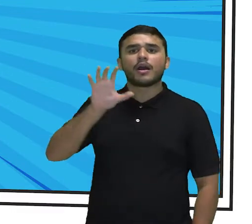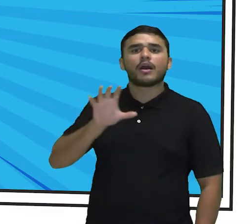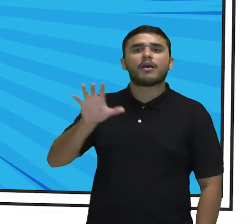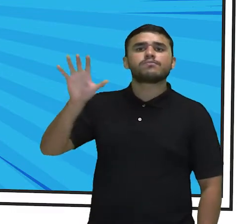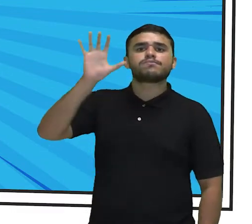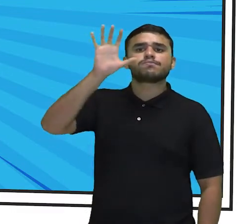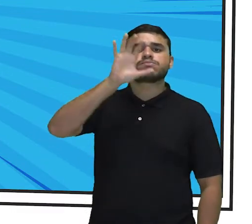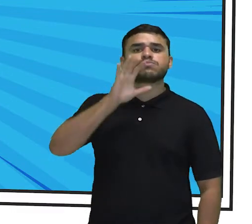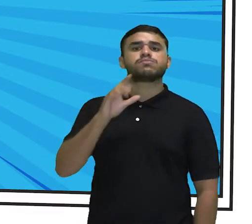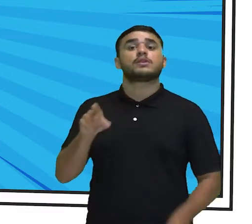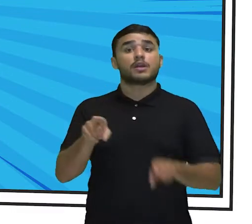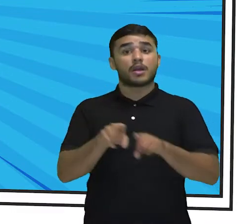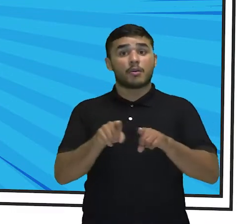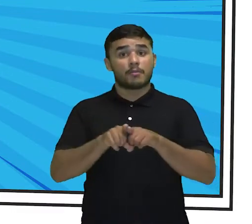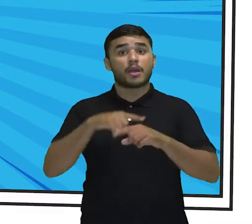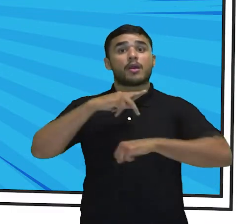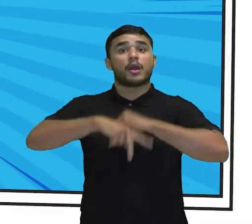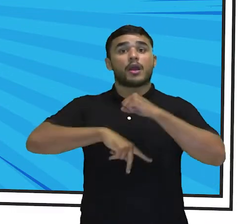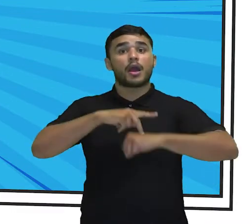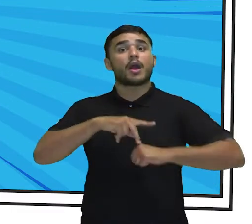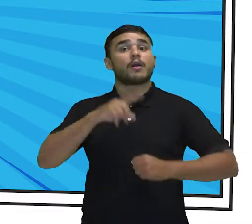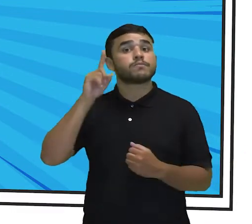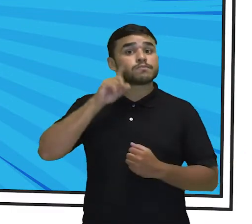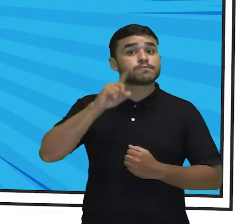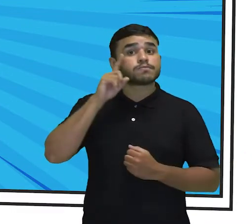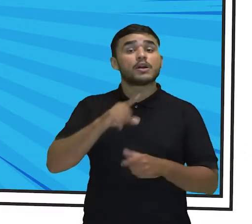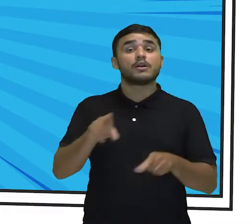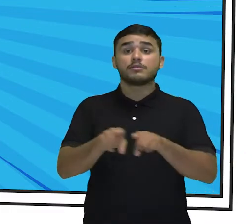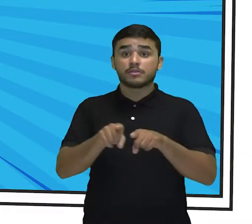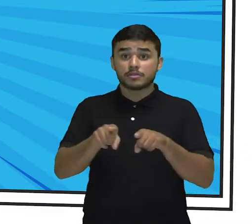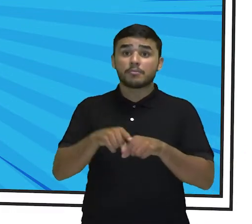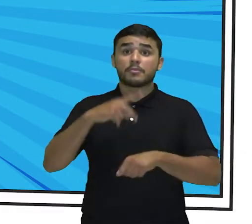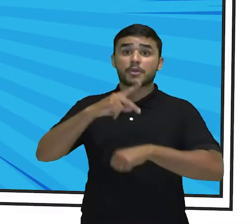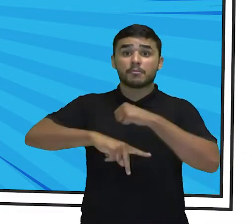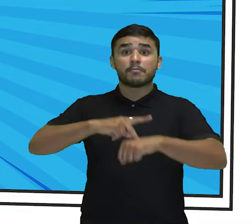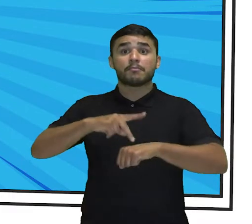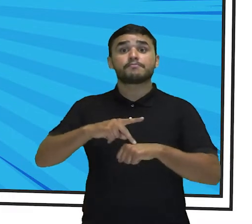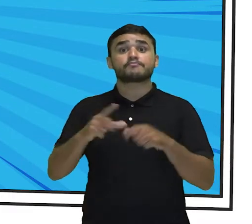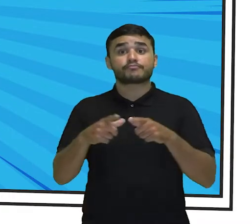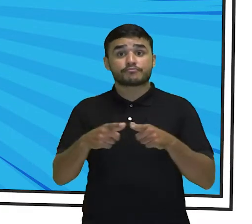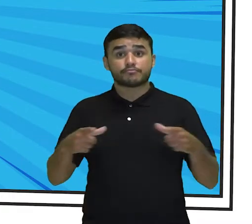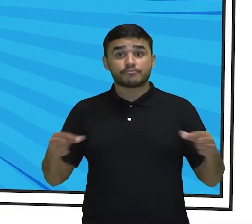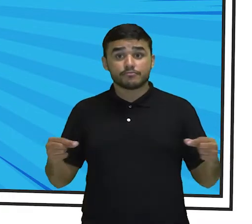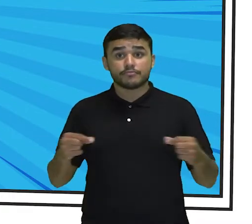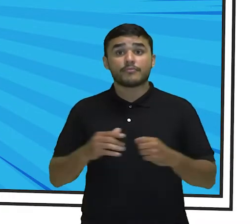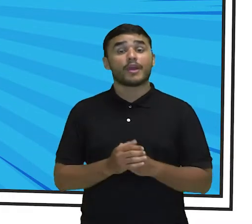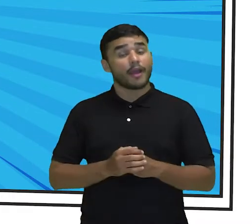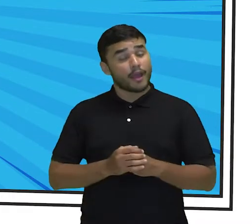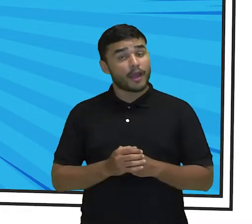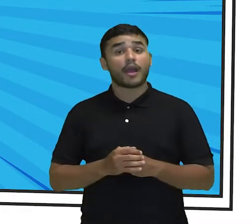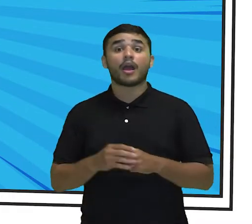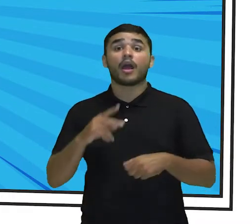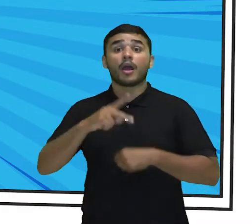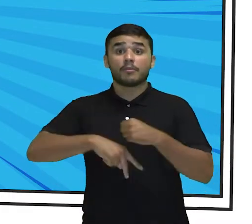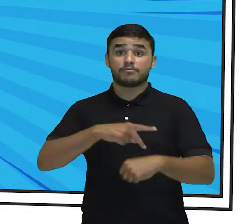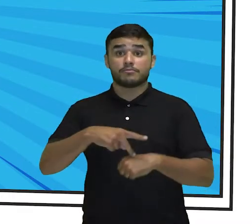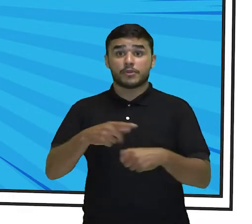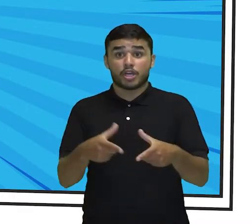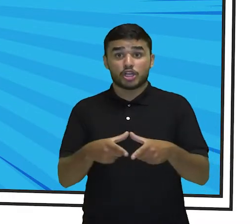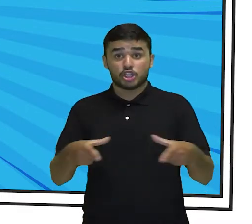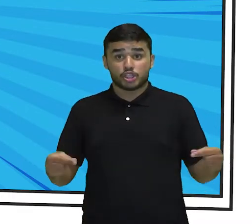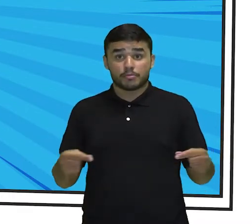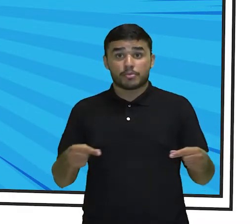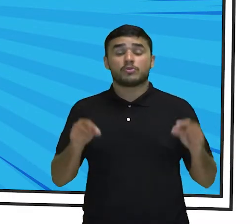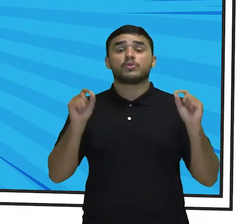toda, eu estou nos Estados Unidos, eu vou chegar até o Japão. E aí, esse processo de propagação da